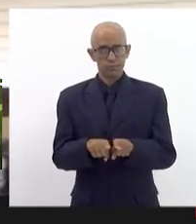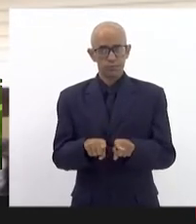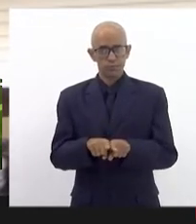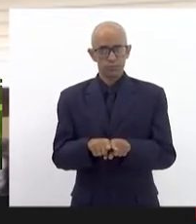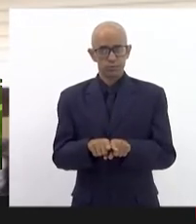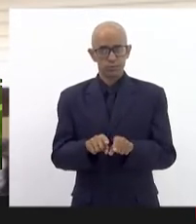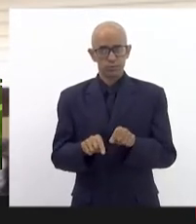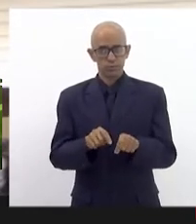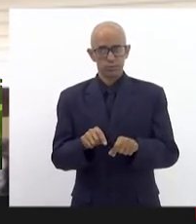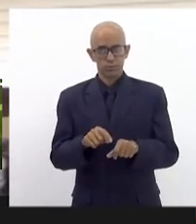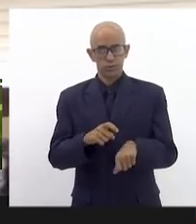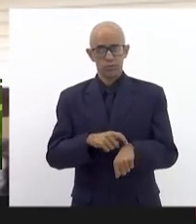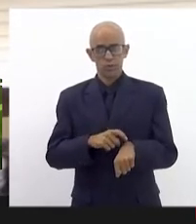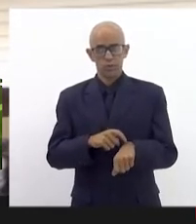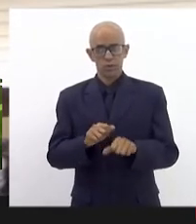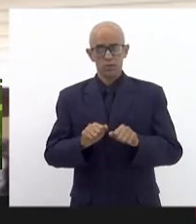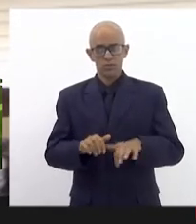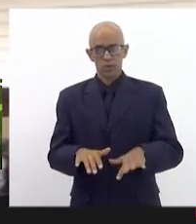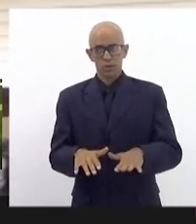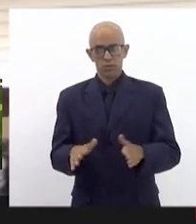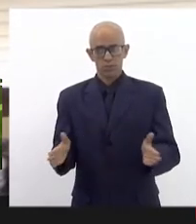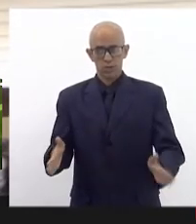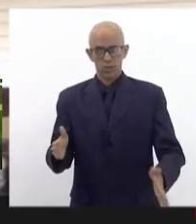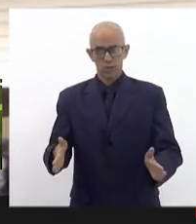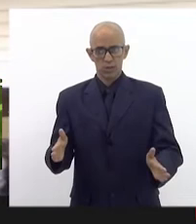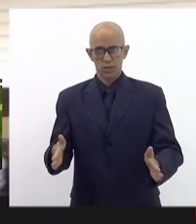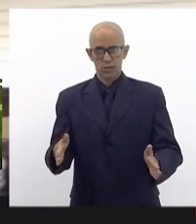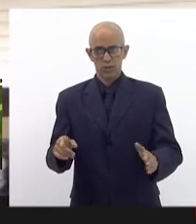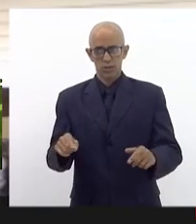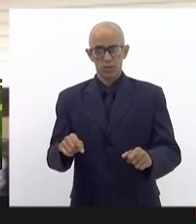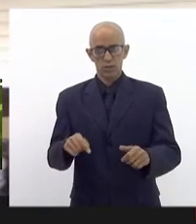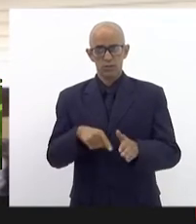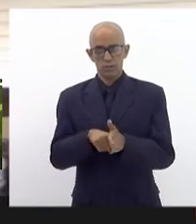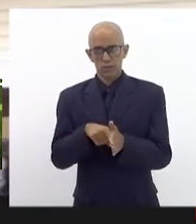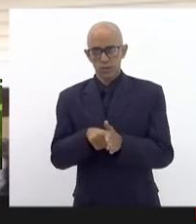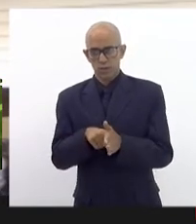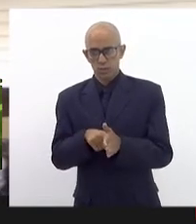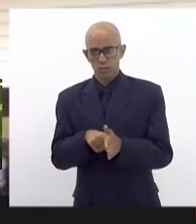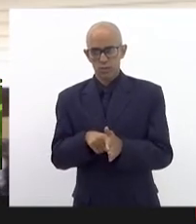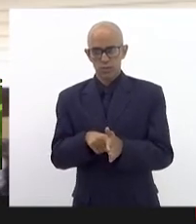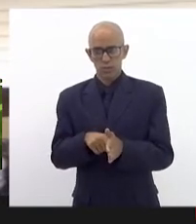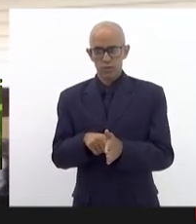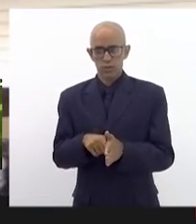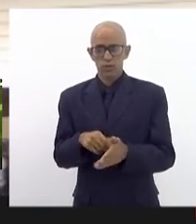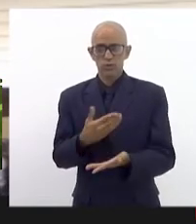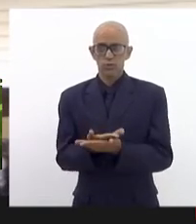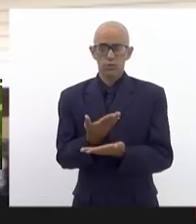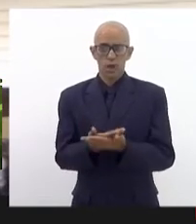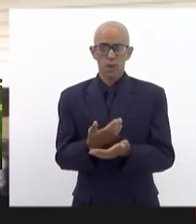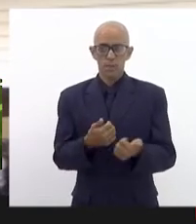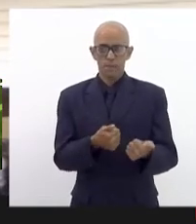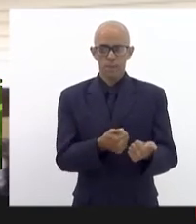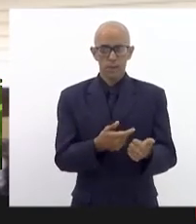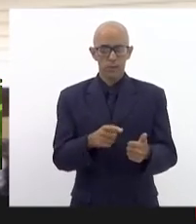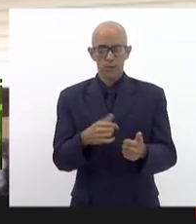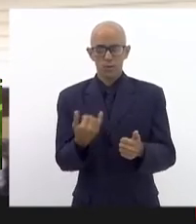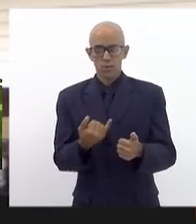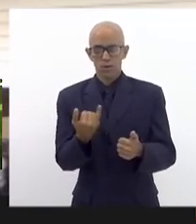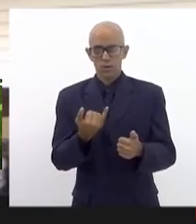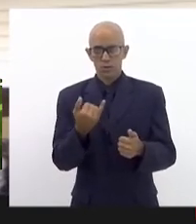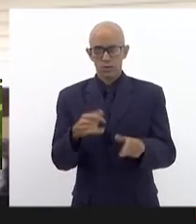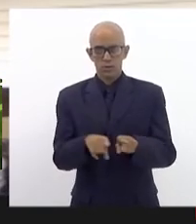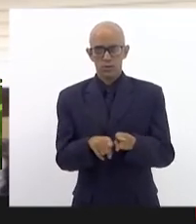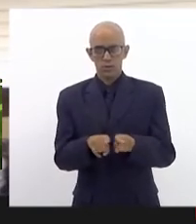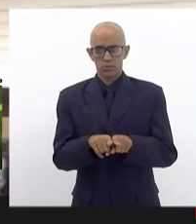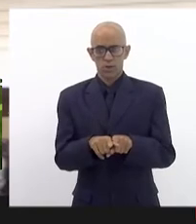na pandemia da Covid, com pesquisadores extremamente atuantes que foram muito importantes em diversos desses locais,